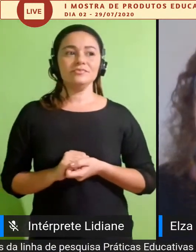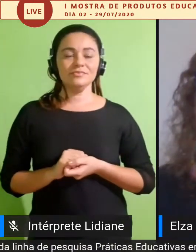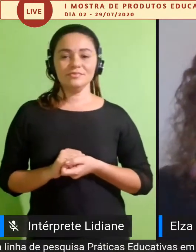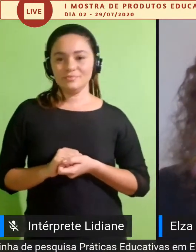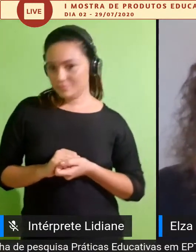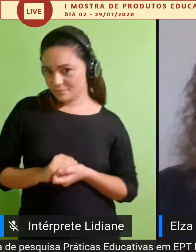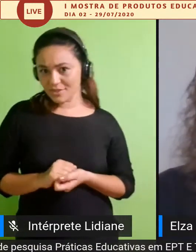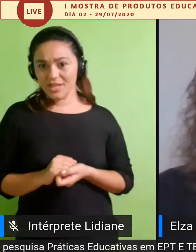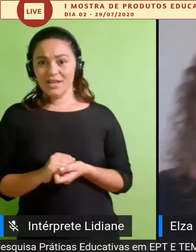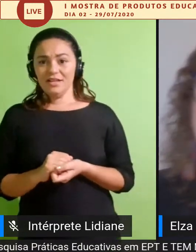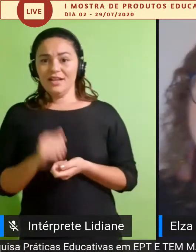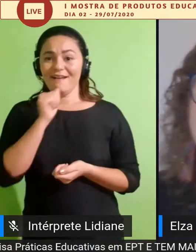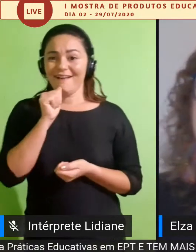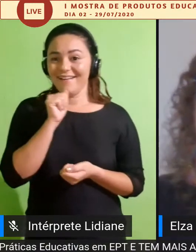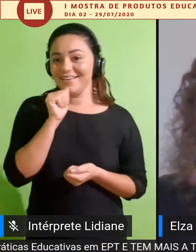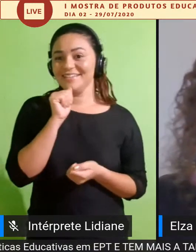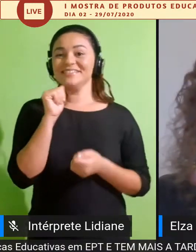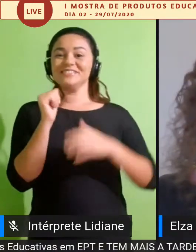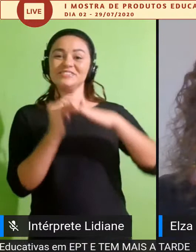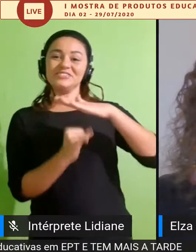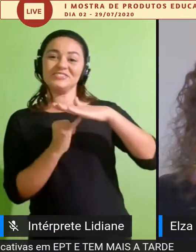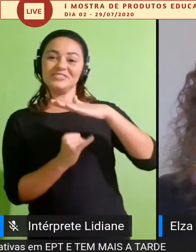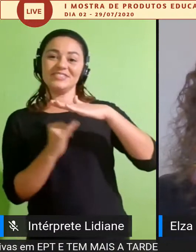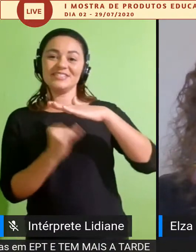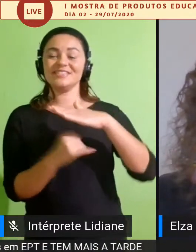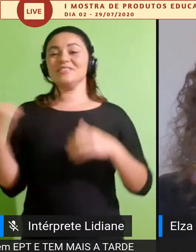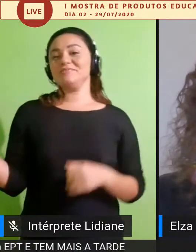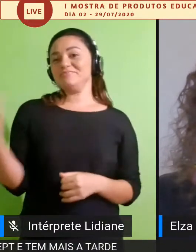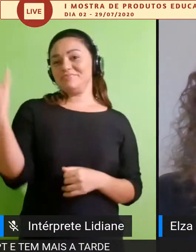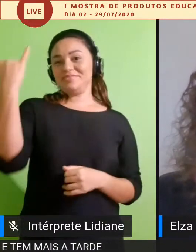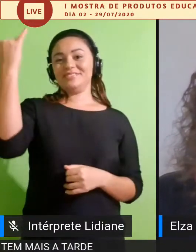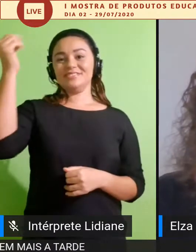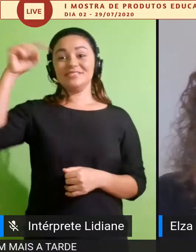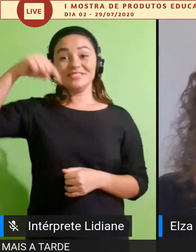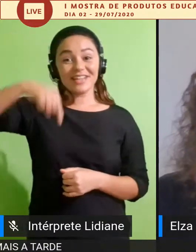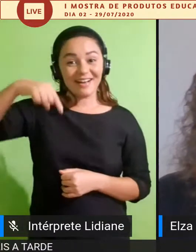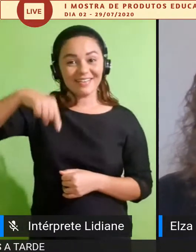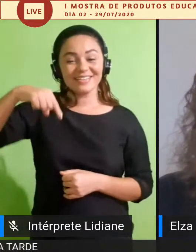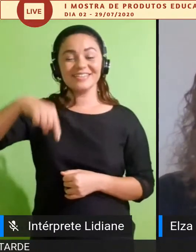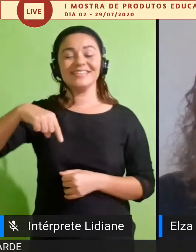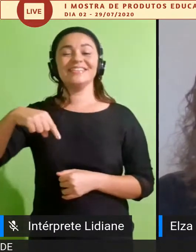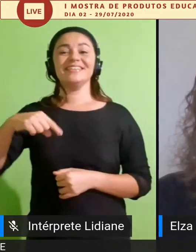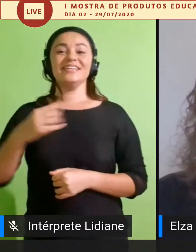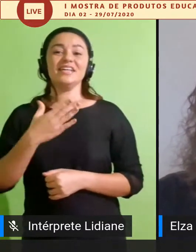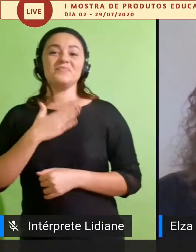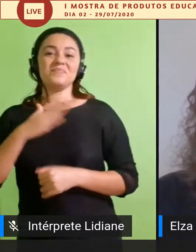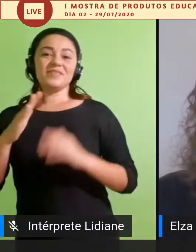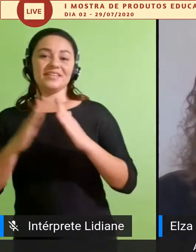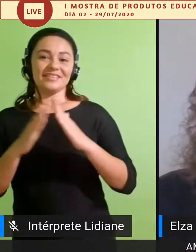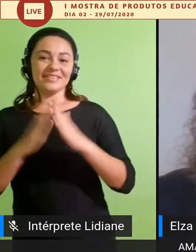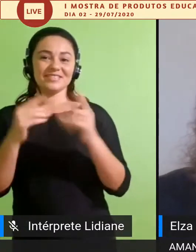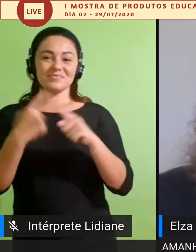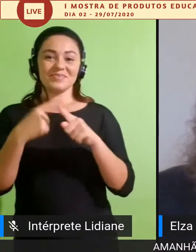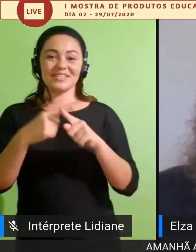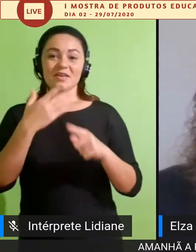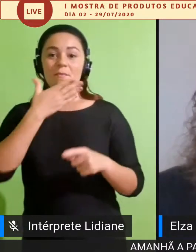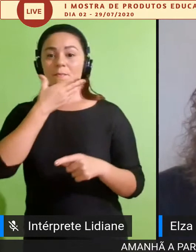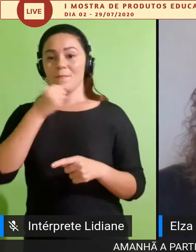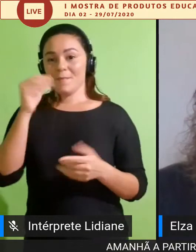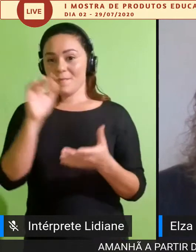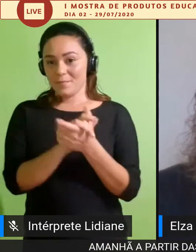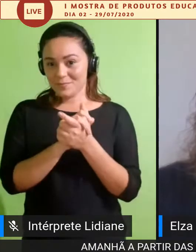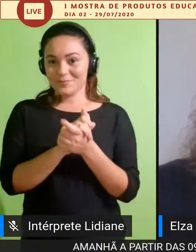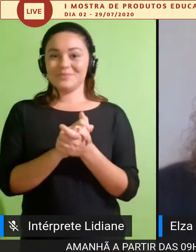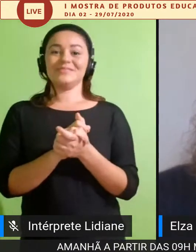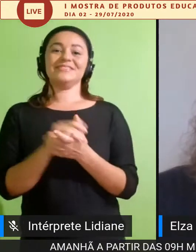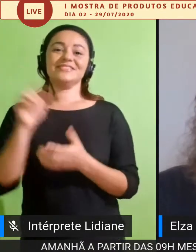de dentro da minha casa. Meu esposo é professor do Instituto, né, e dizer também que